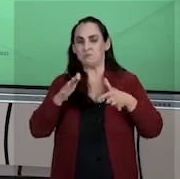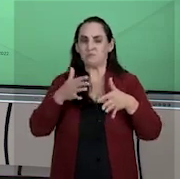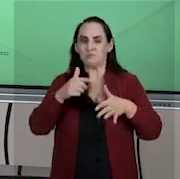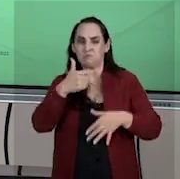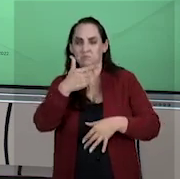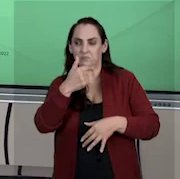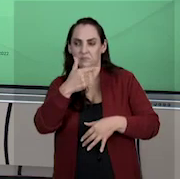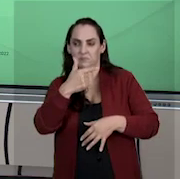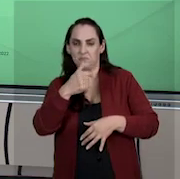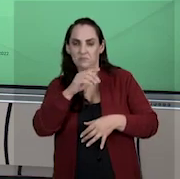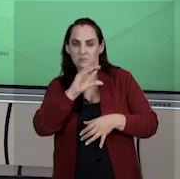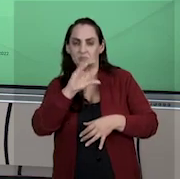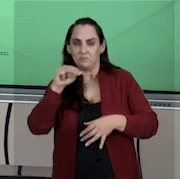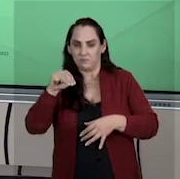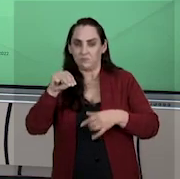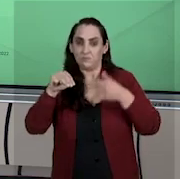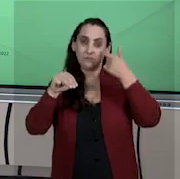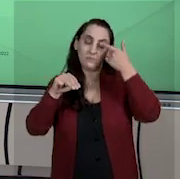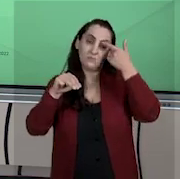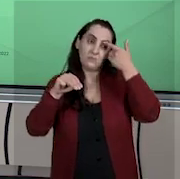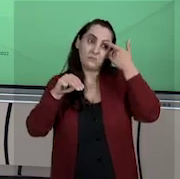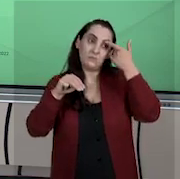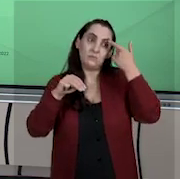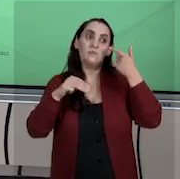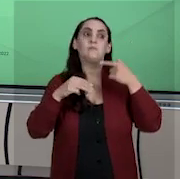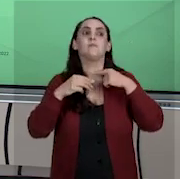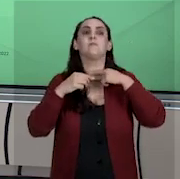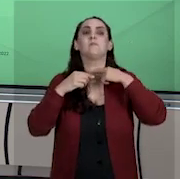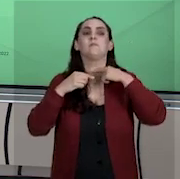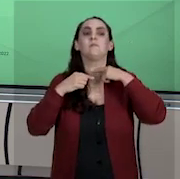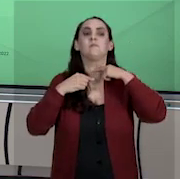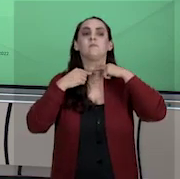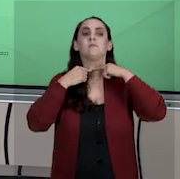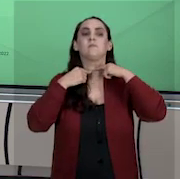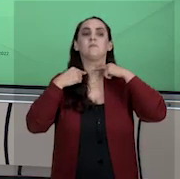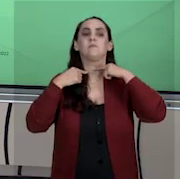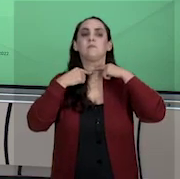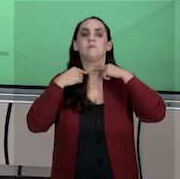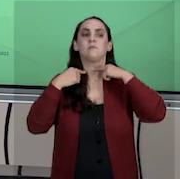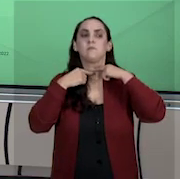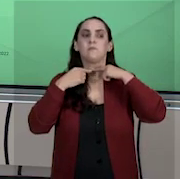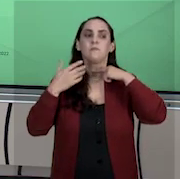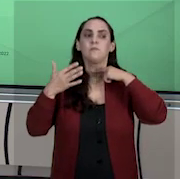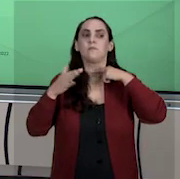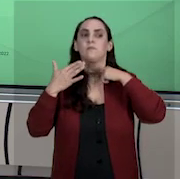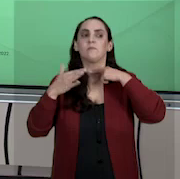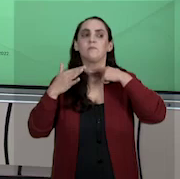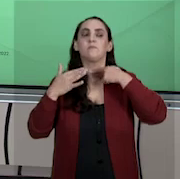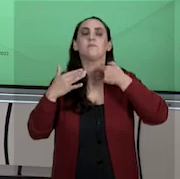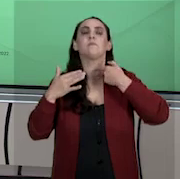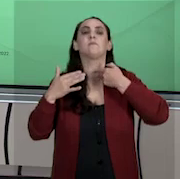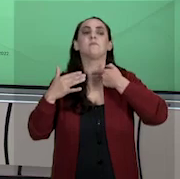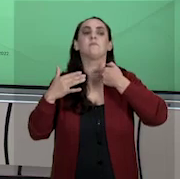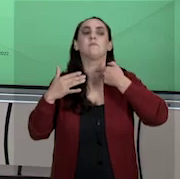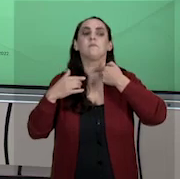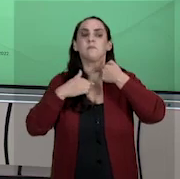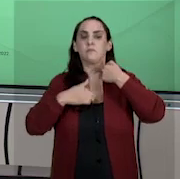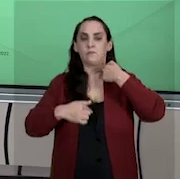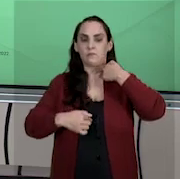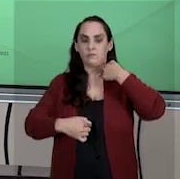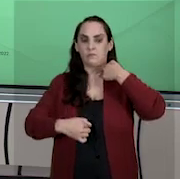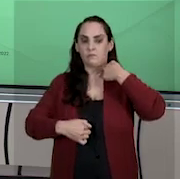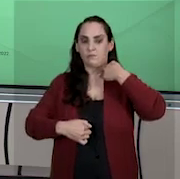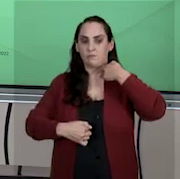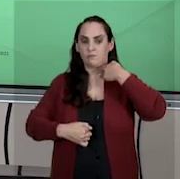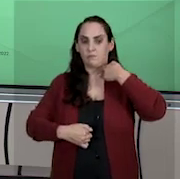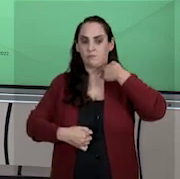12 centímetros, que vai vir mais ou menos dessa região aqui que a gente tem essa marcação até a região